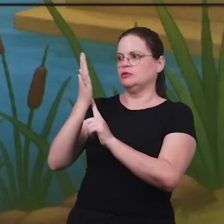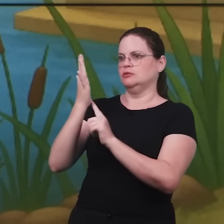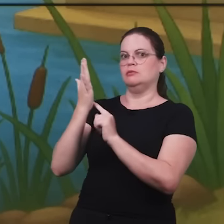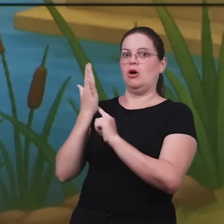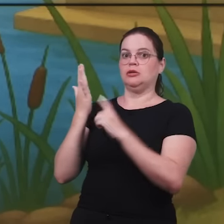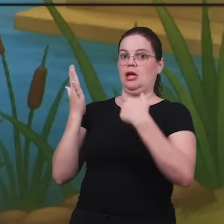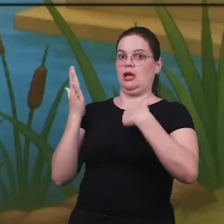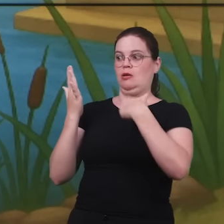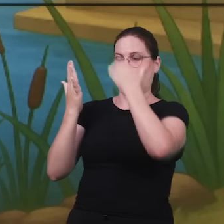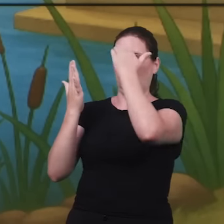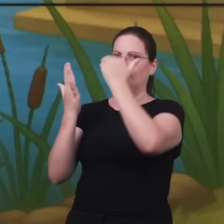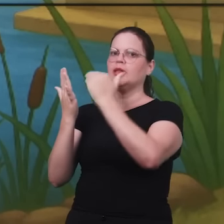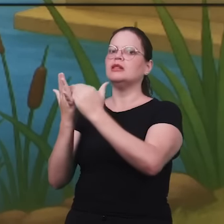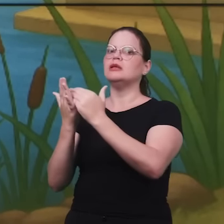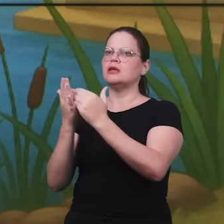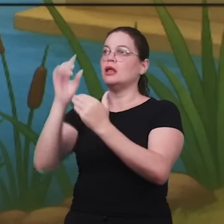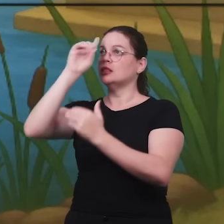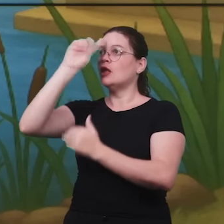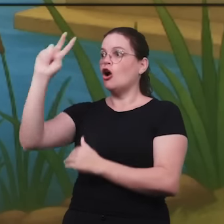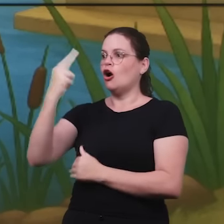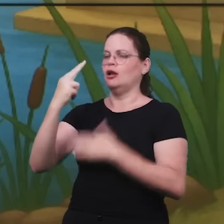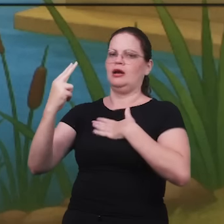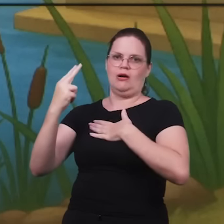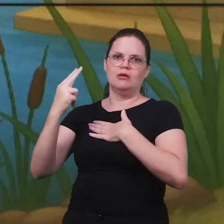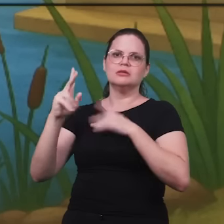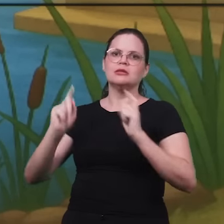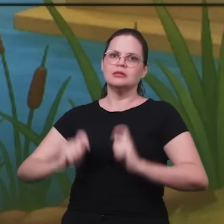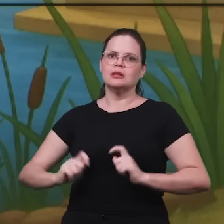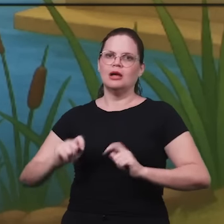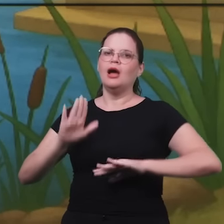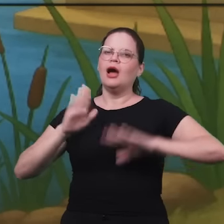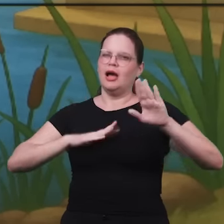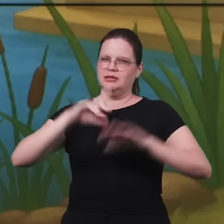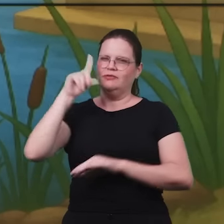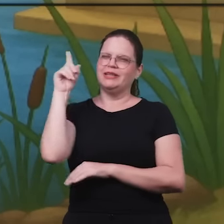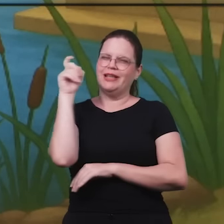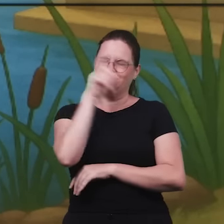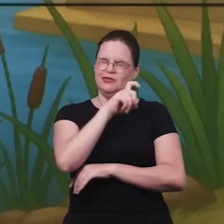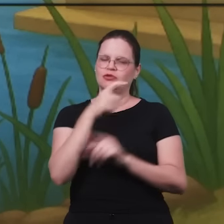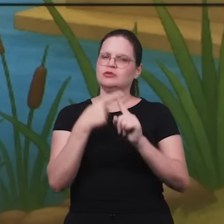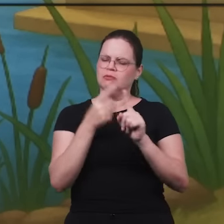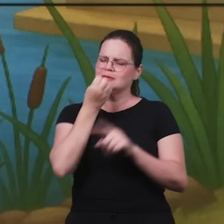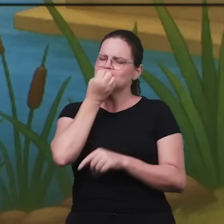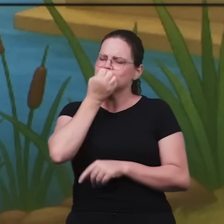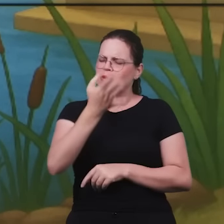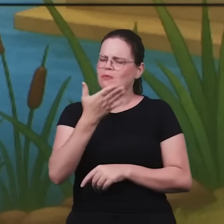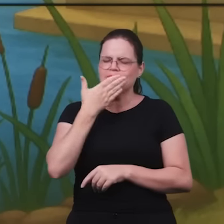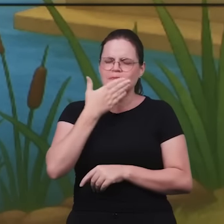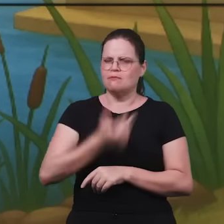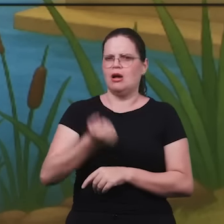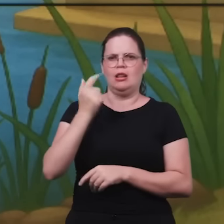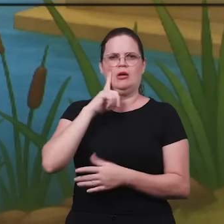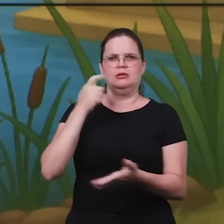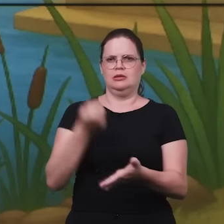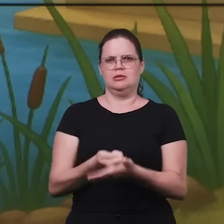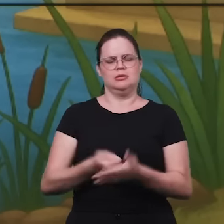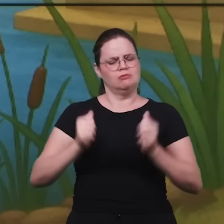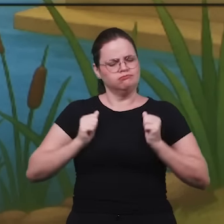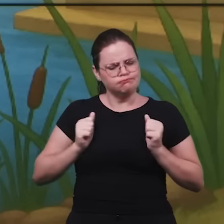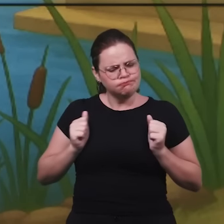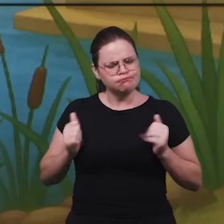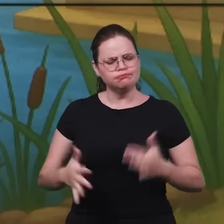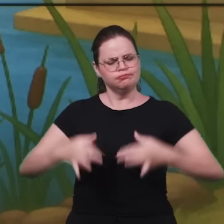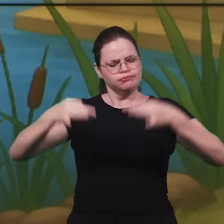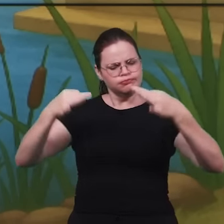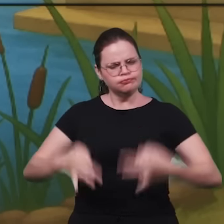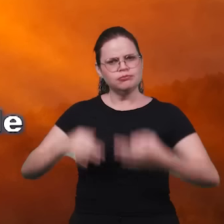Deus. Lembre-se que, mesmo quando é difícil, vale a pena obedecer ao Senhor. Hoje, Deus nos chama